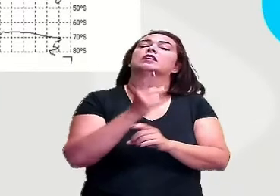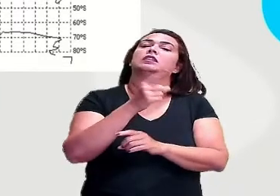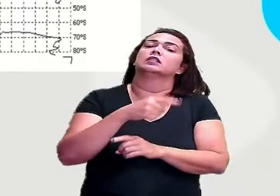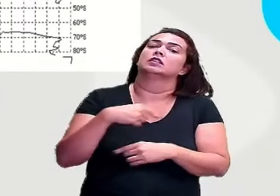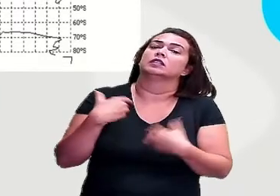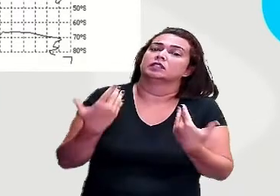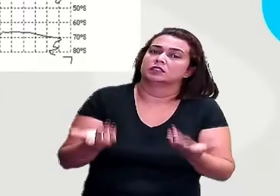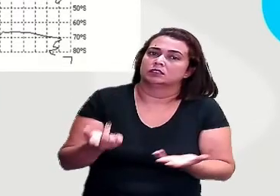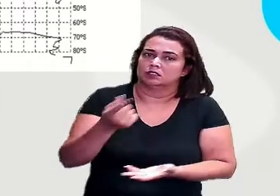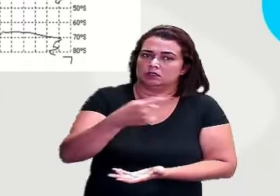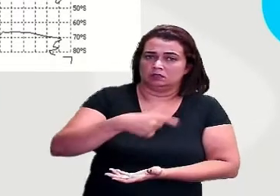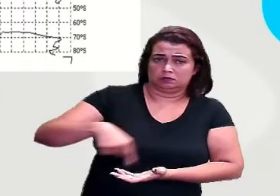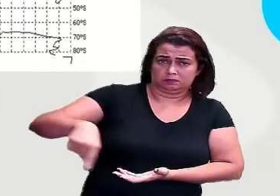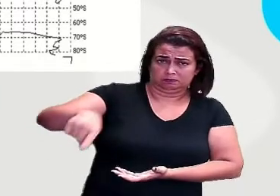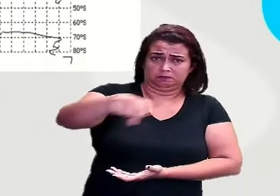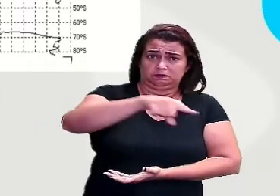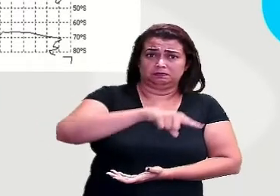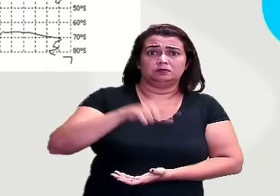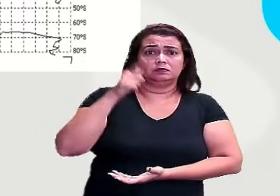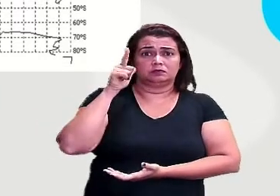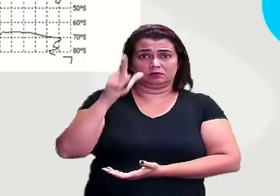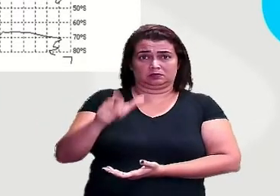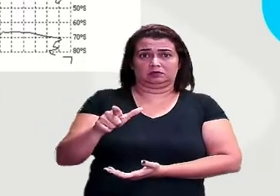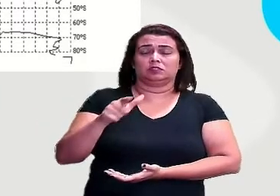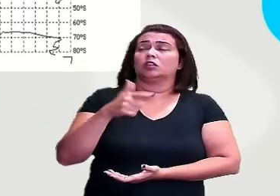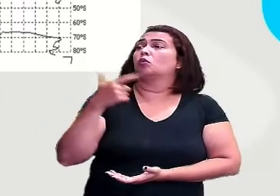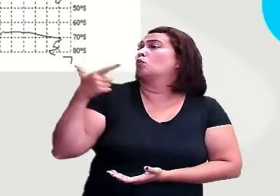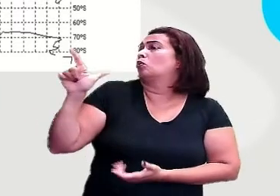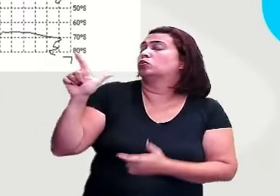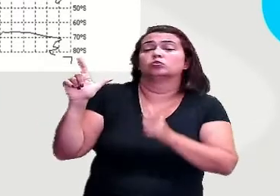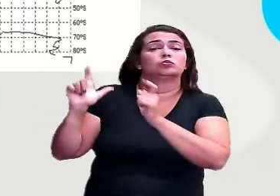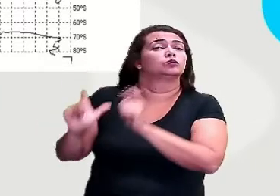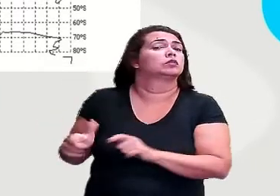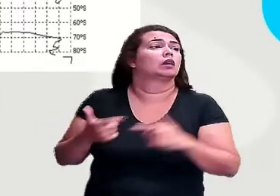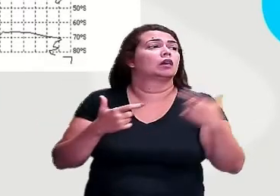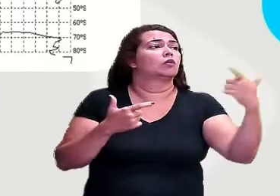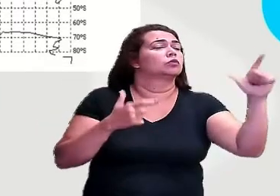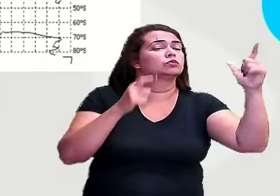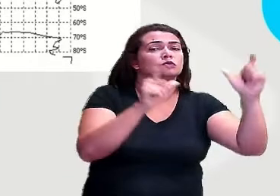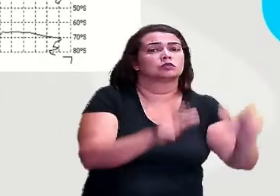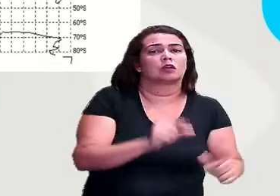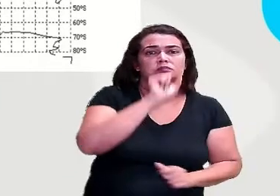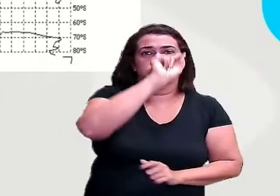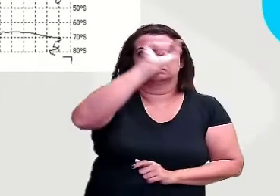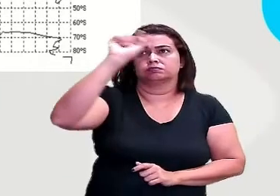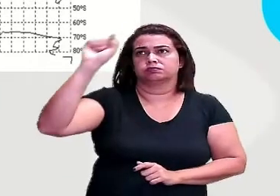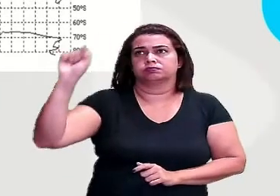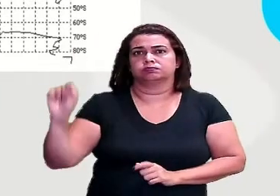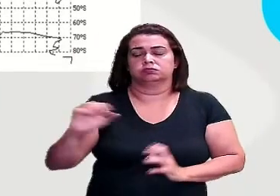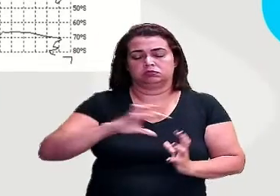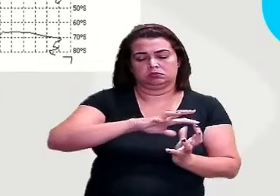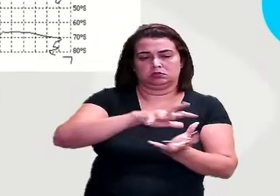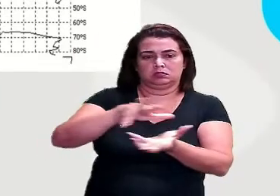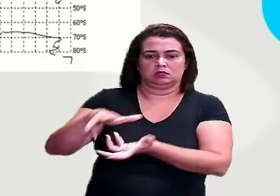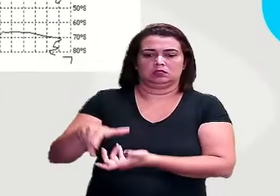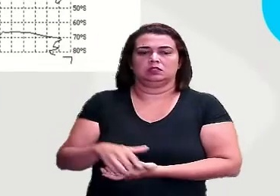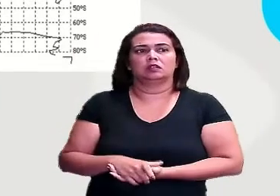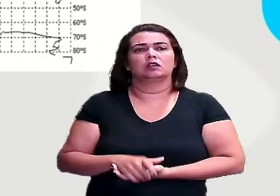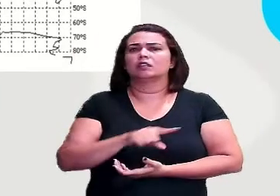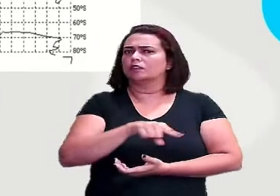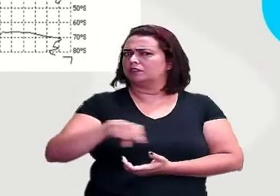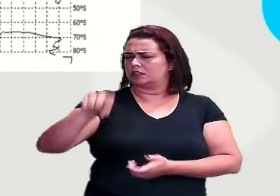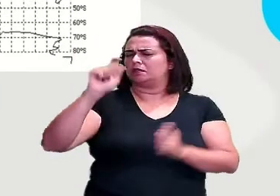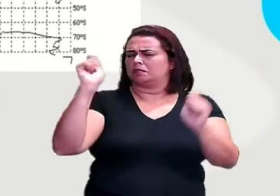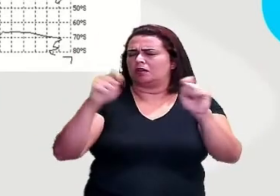capaz de você localizar qualquer outro ponto sobre a superfície terrestre. Então fica até o exercício de você em